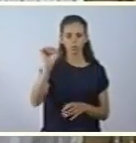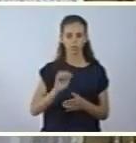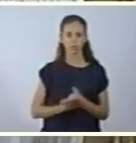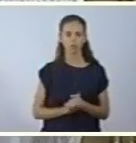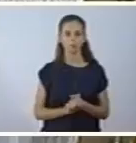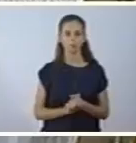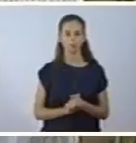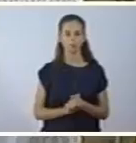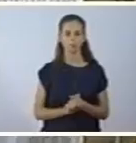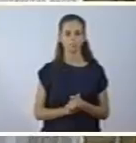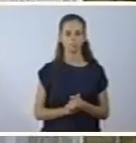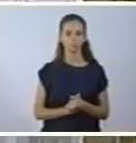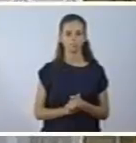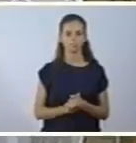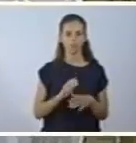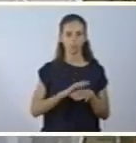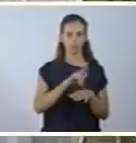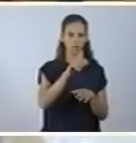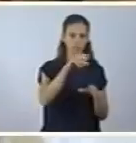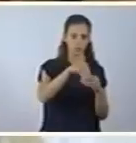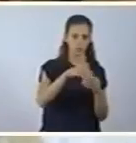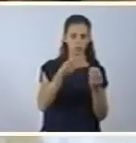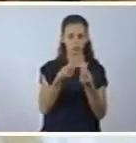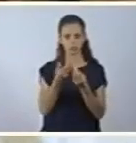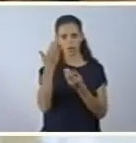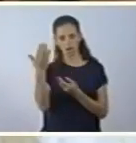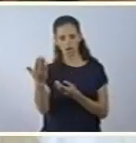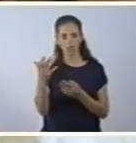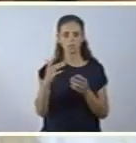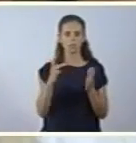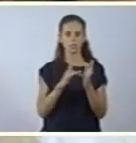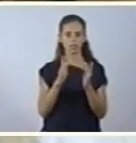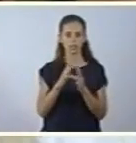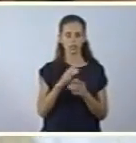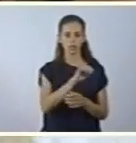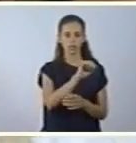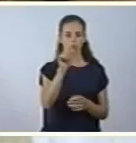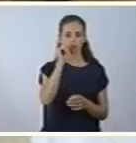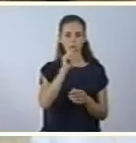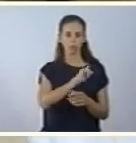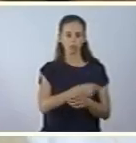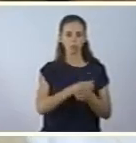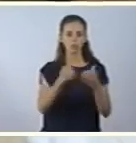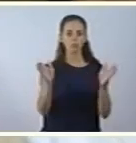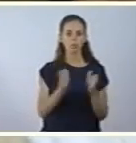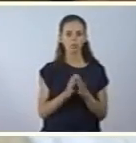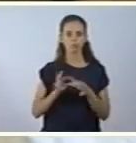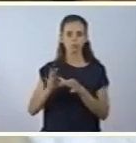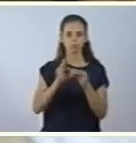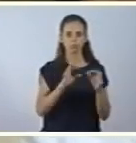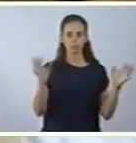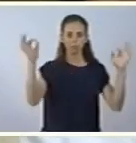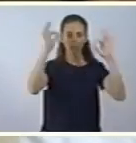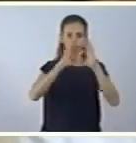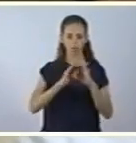Filho. Por Cristo, com Cristo, em Cristo, a vós, Deus Pai Todo-Poderoso, na unidade do